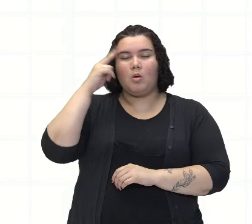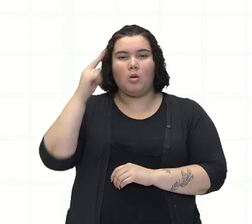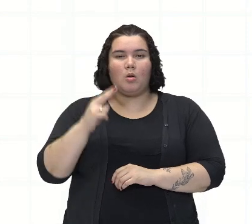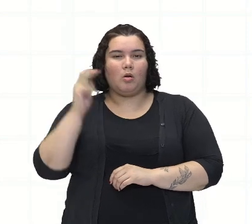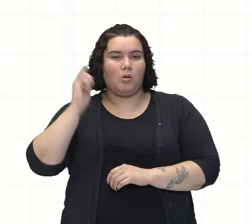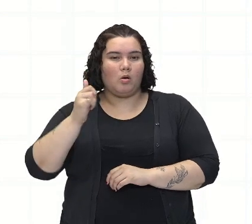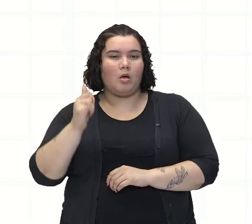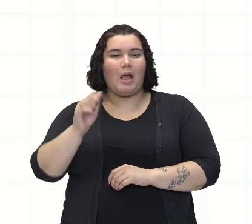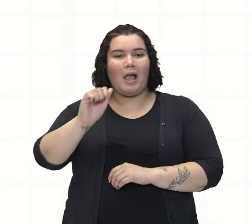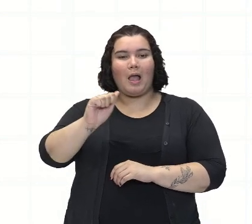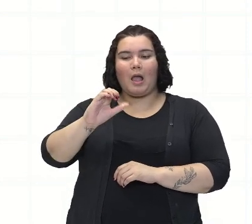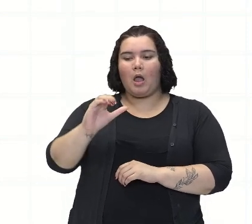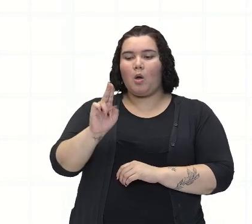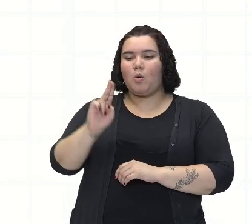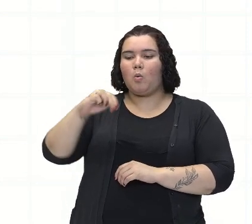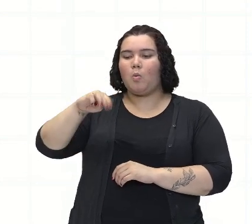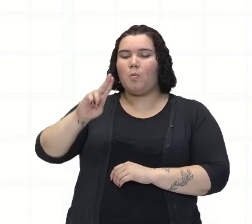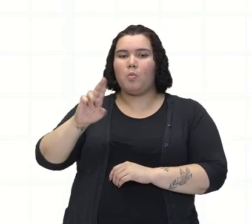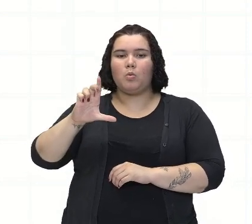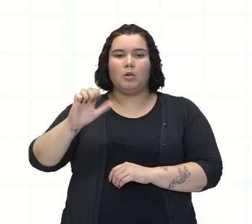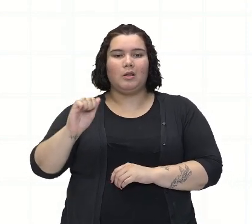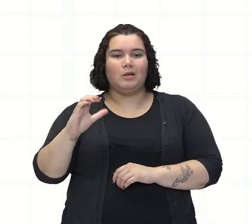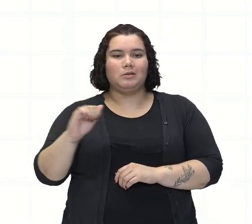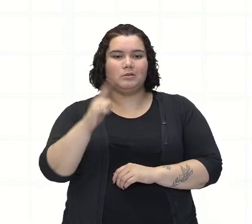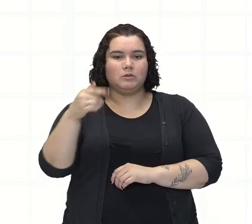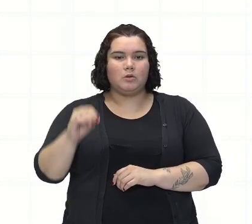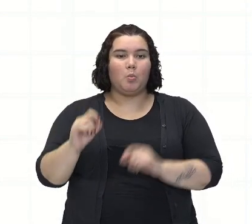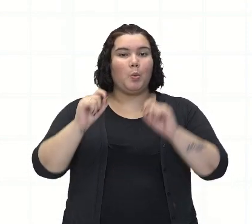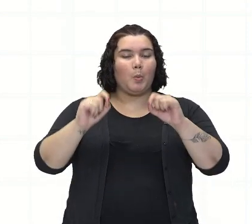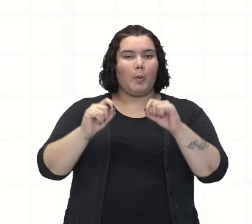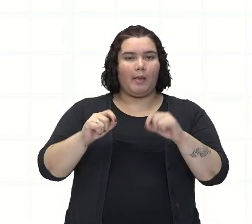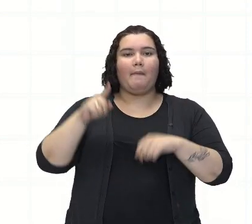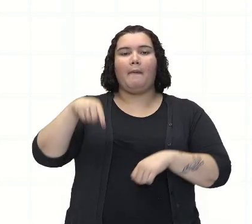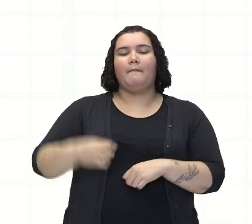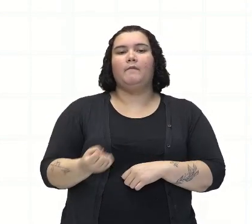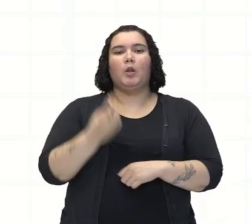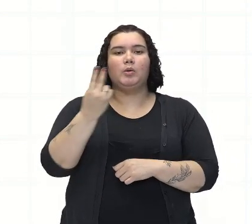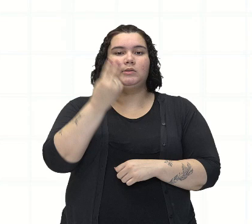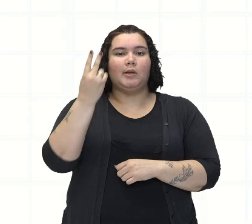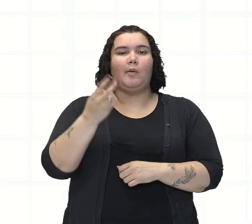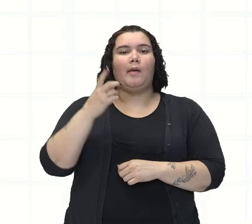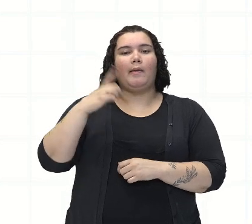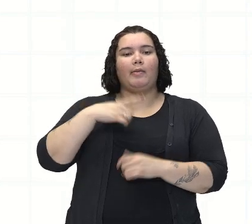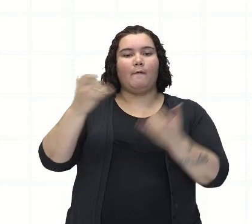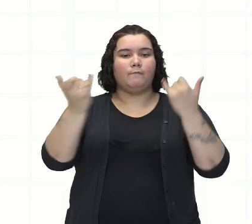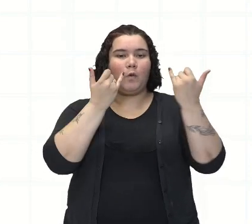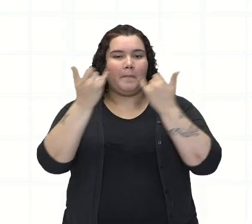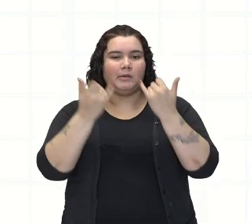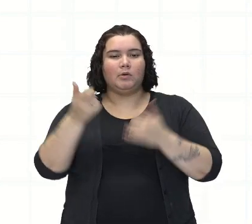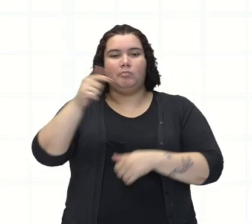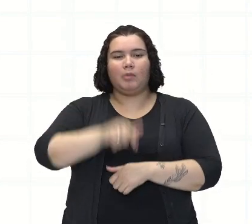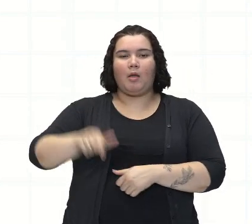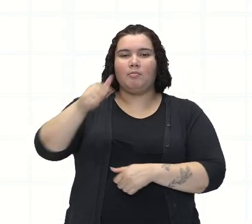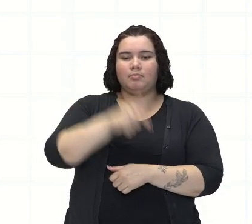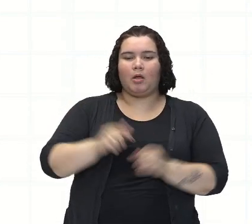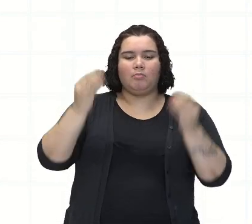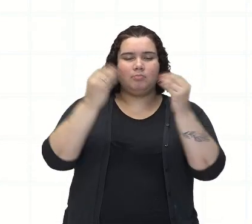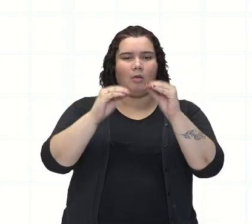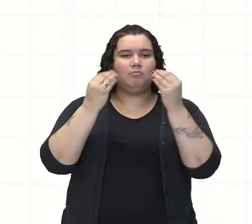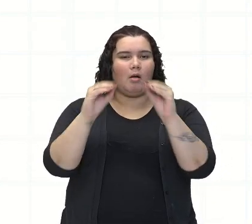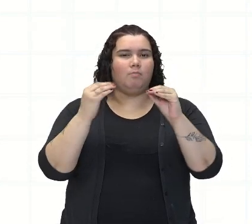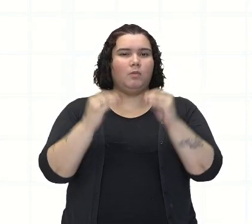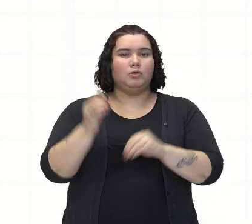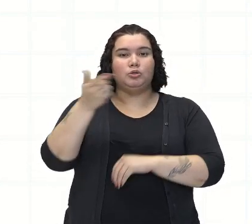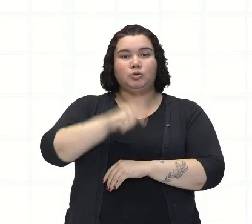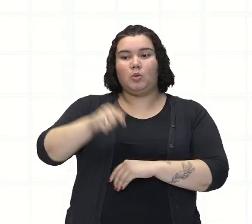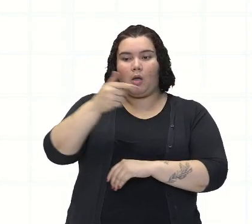acumulação, valoriza a repetição e o acréscimo de informações que constroem o produto final, são informações que eu vou dando naquele conto e